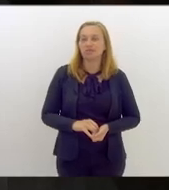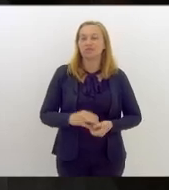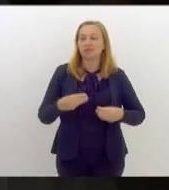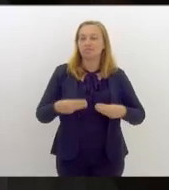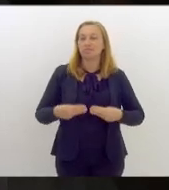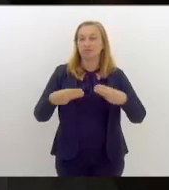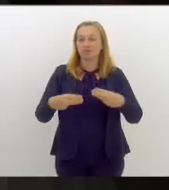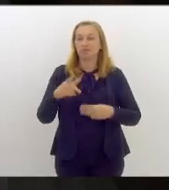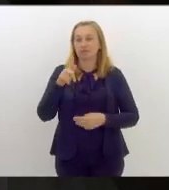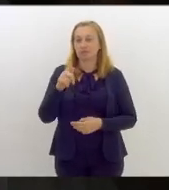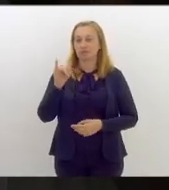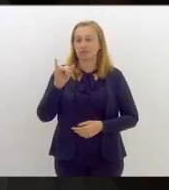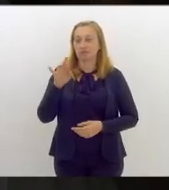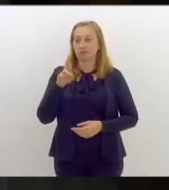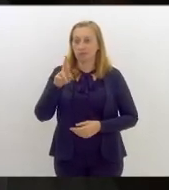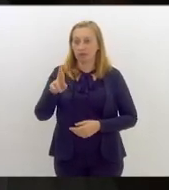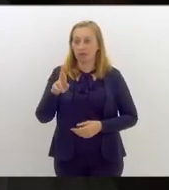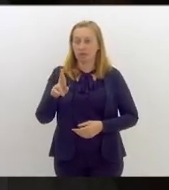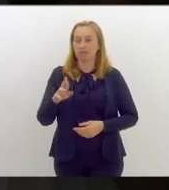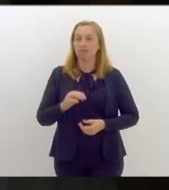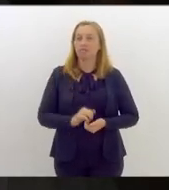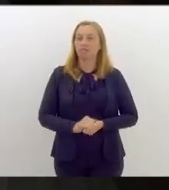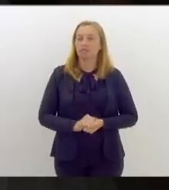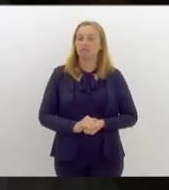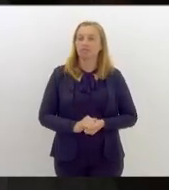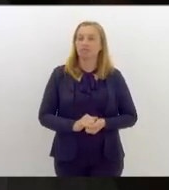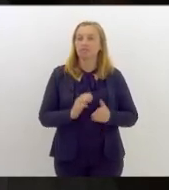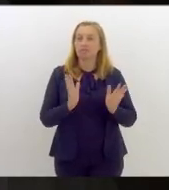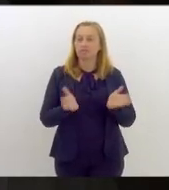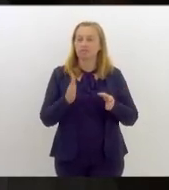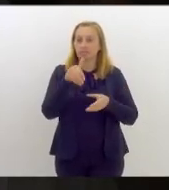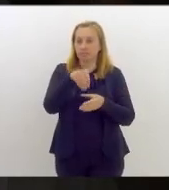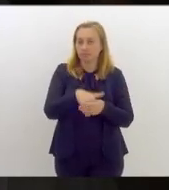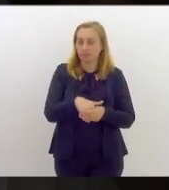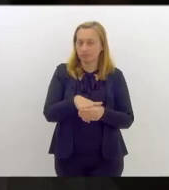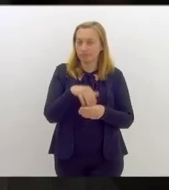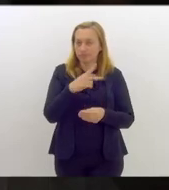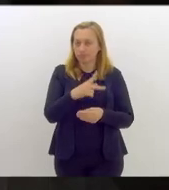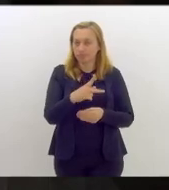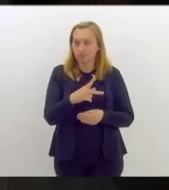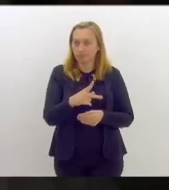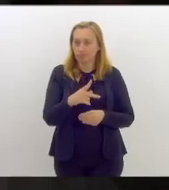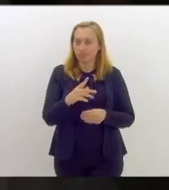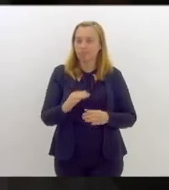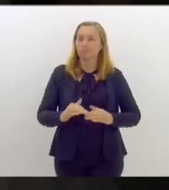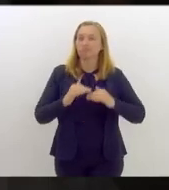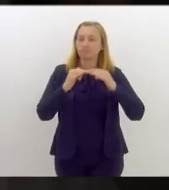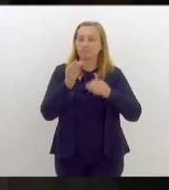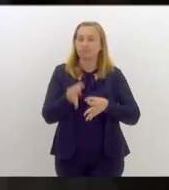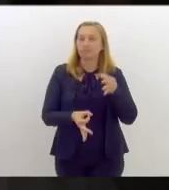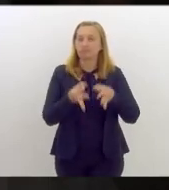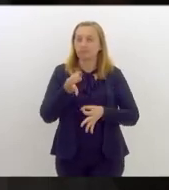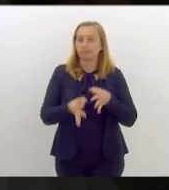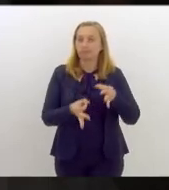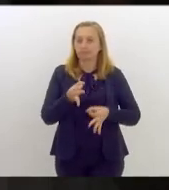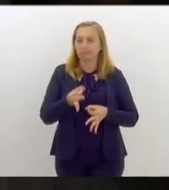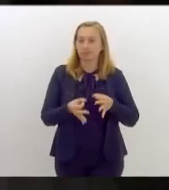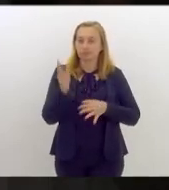fez publicizar hoje o seu voto no Supremo Tribunal